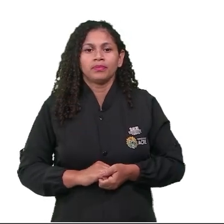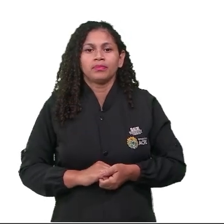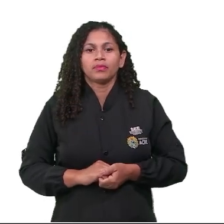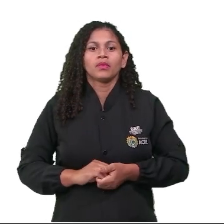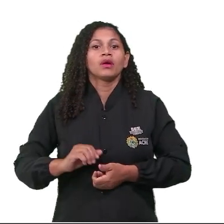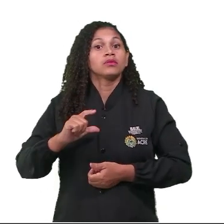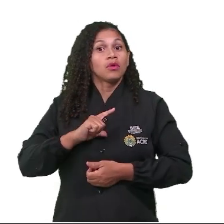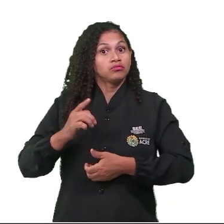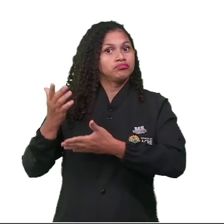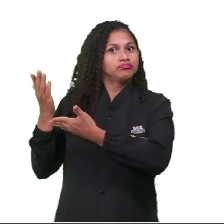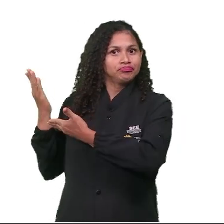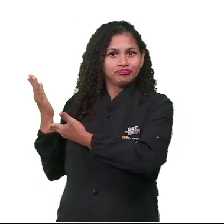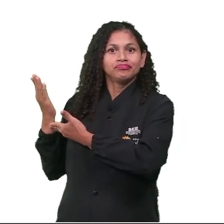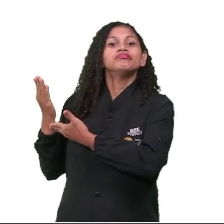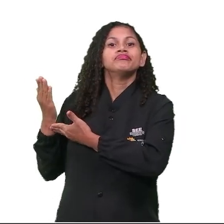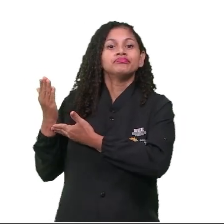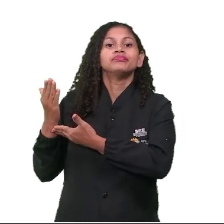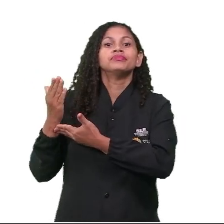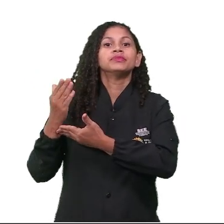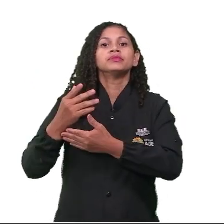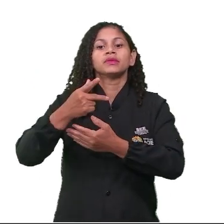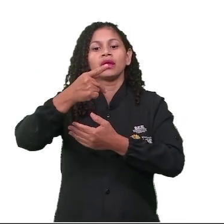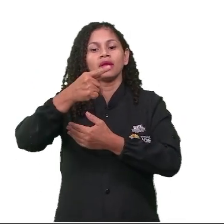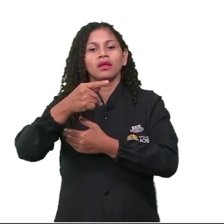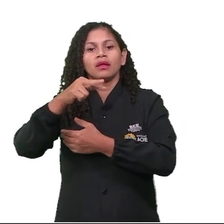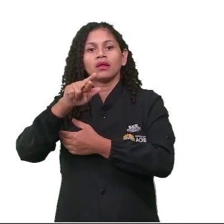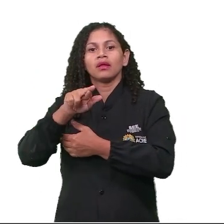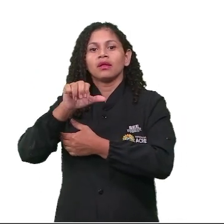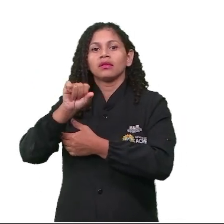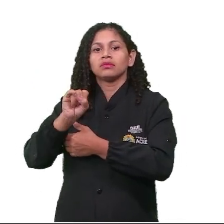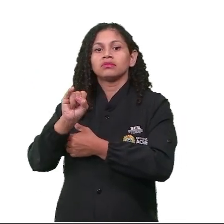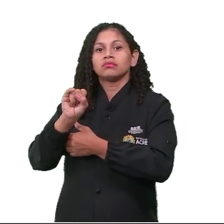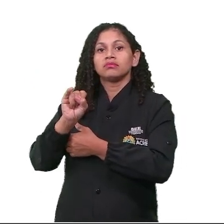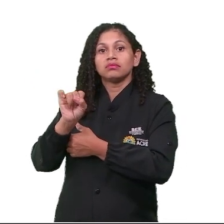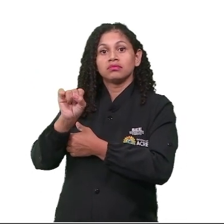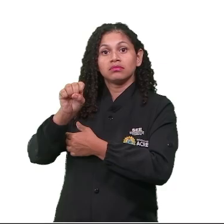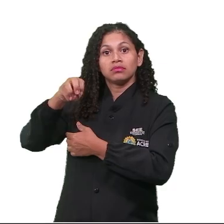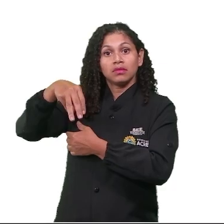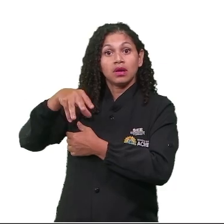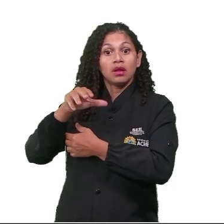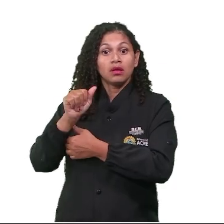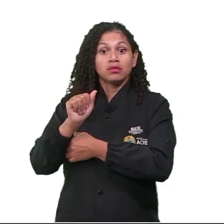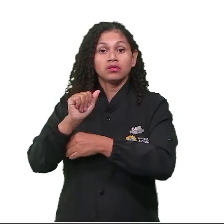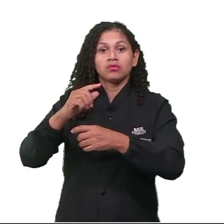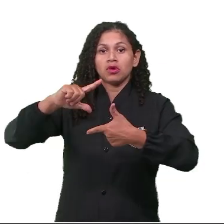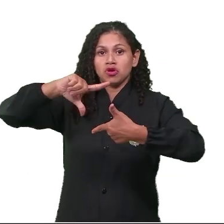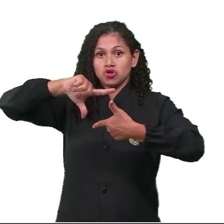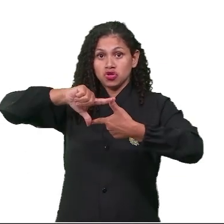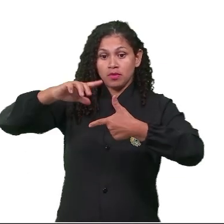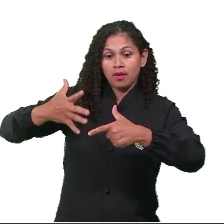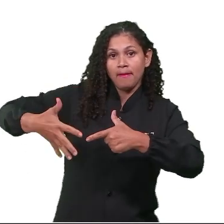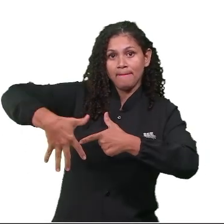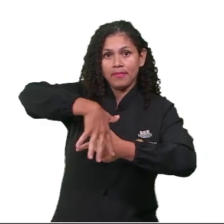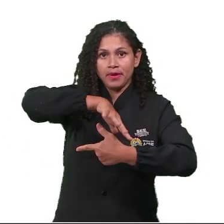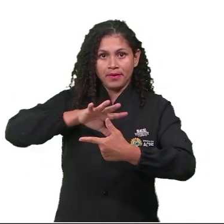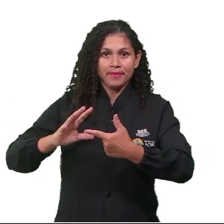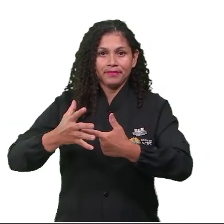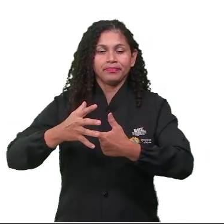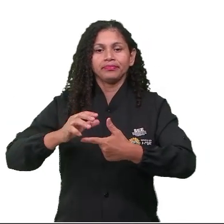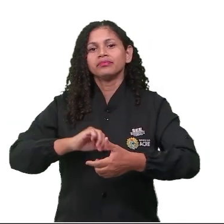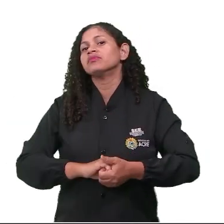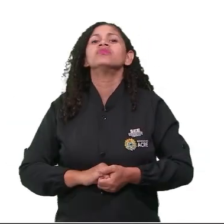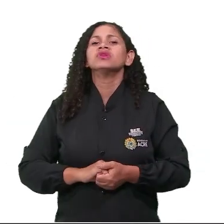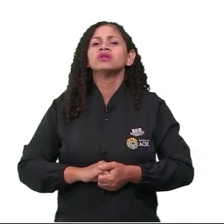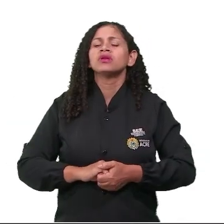Então, vamos lá. Prismas na geometria espacial. Acompanhe comigo a leitura. O prisma é um